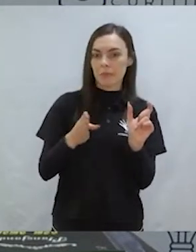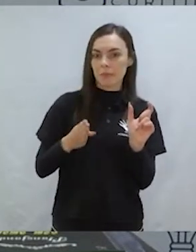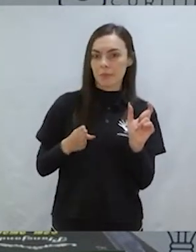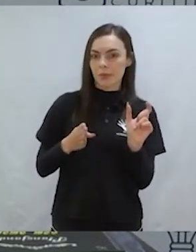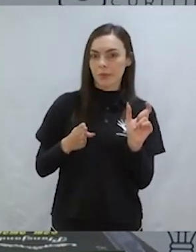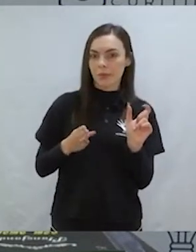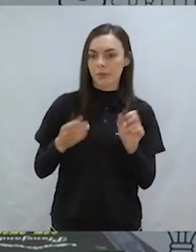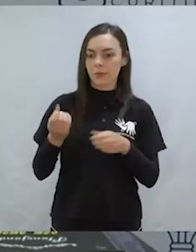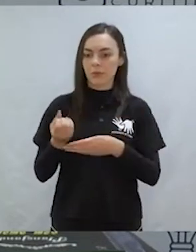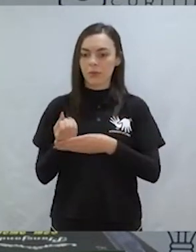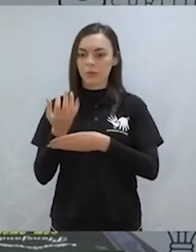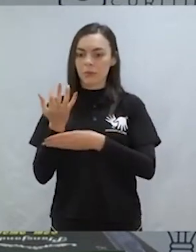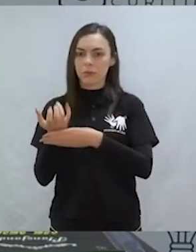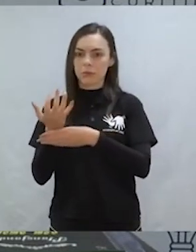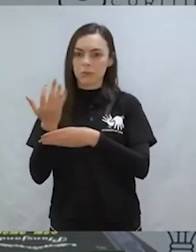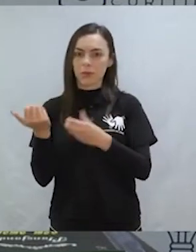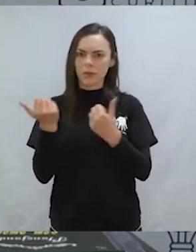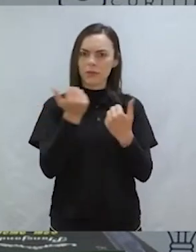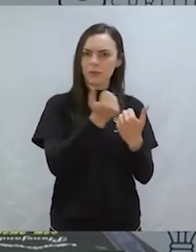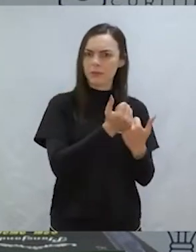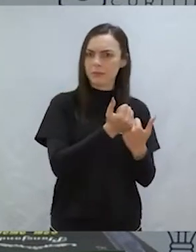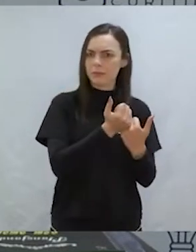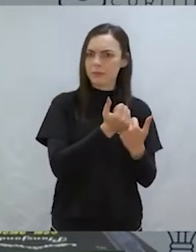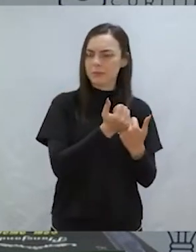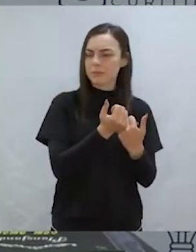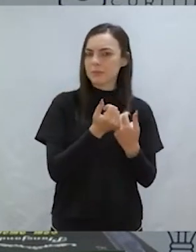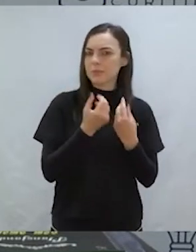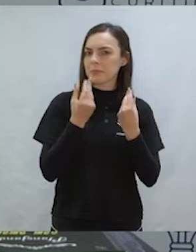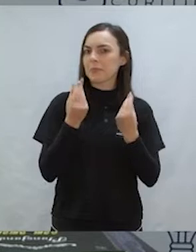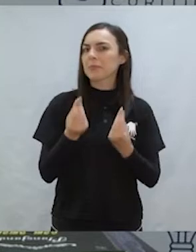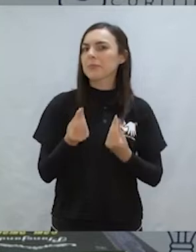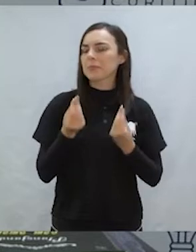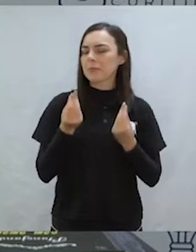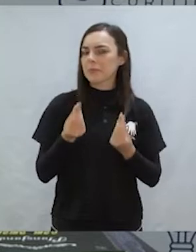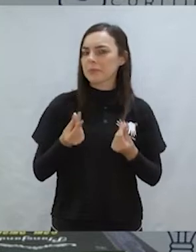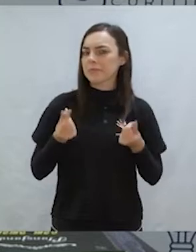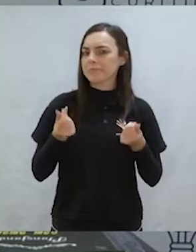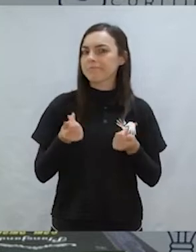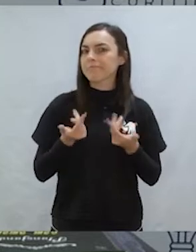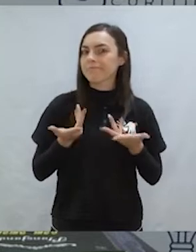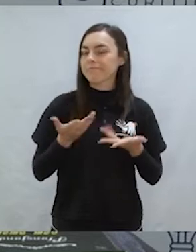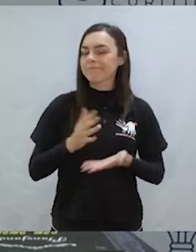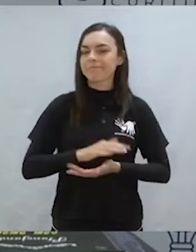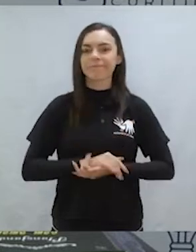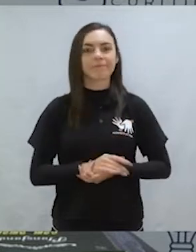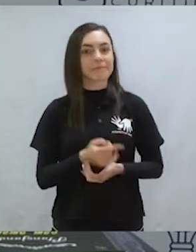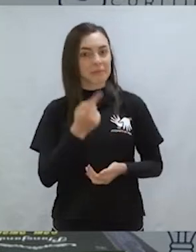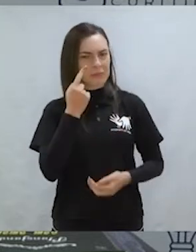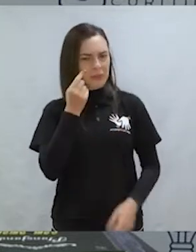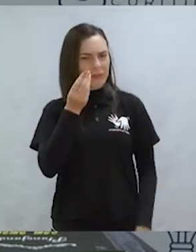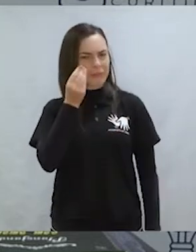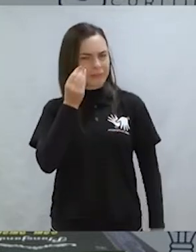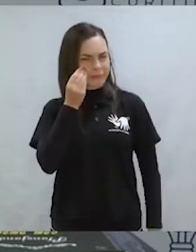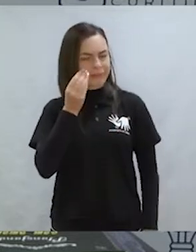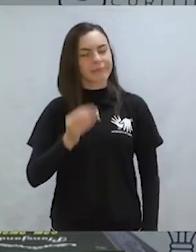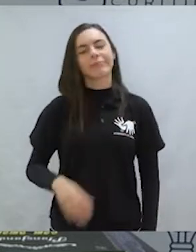a palavra peixes pelas baleias? Como que ia ficar essa quadrinha? Vamos